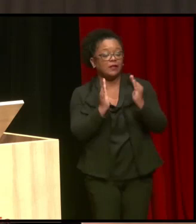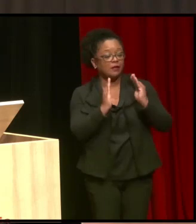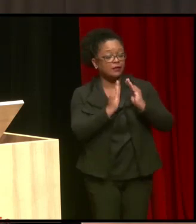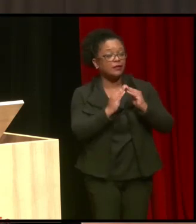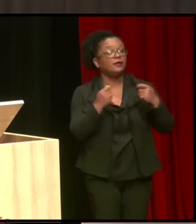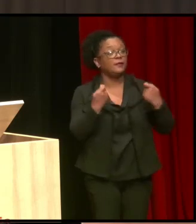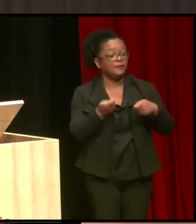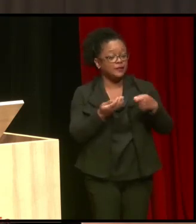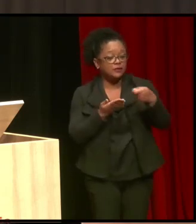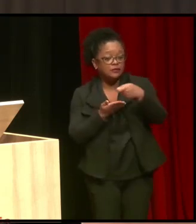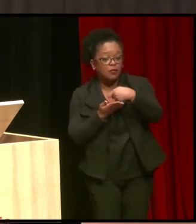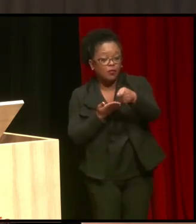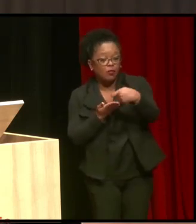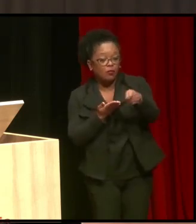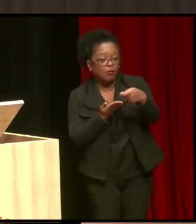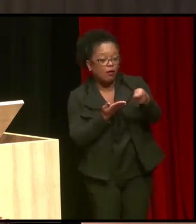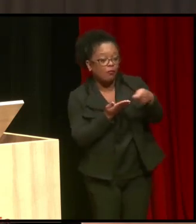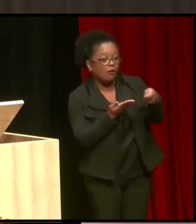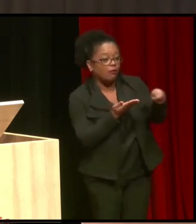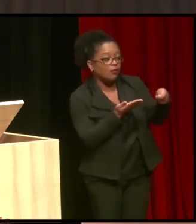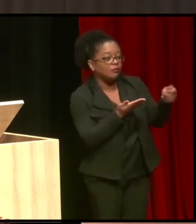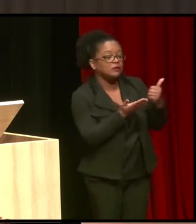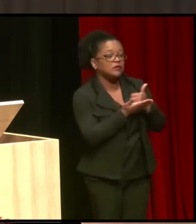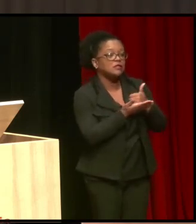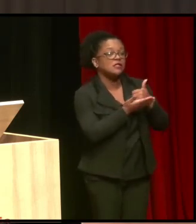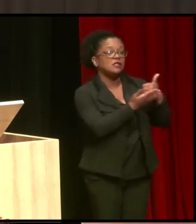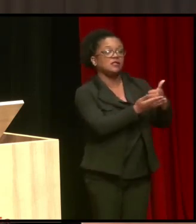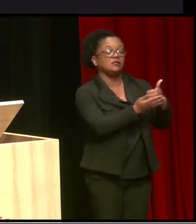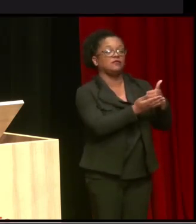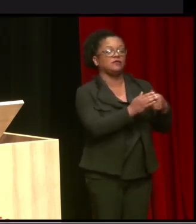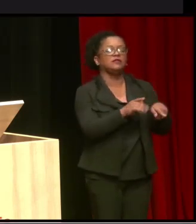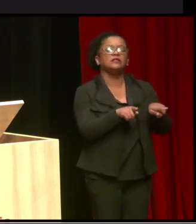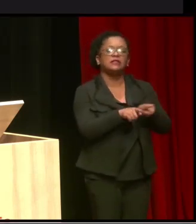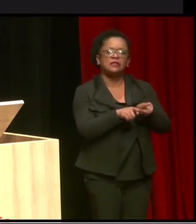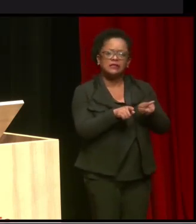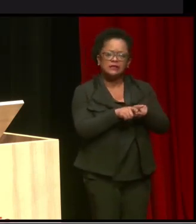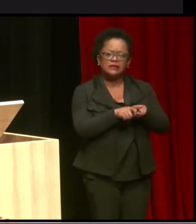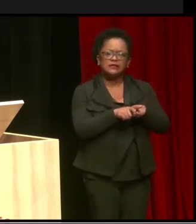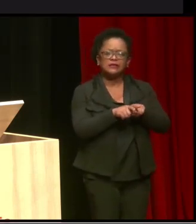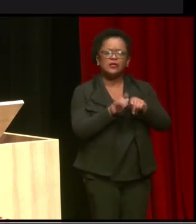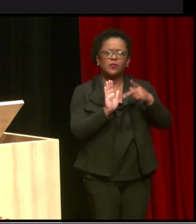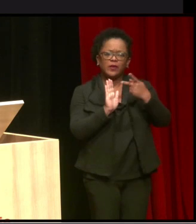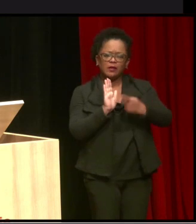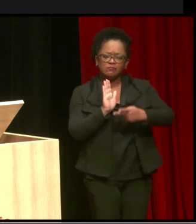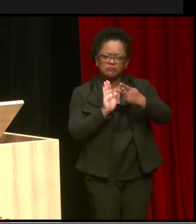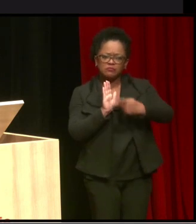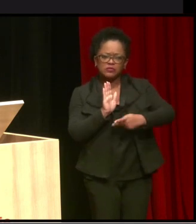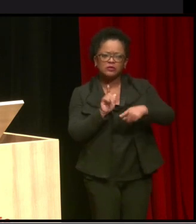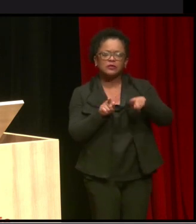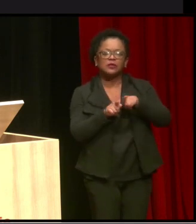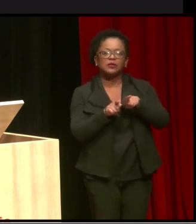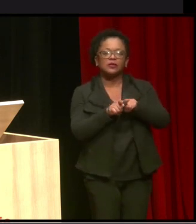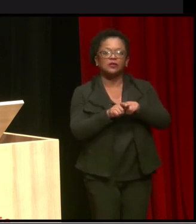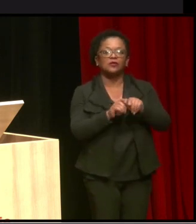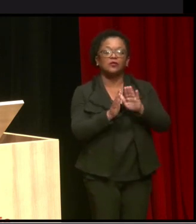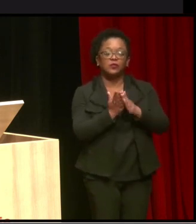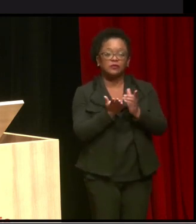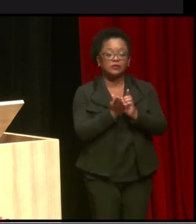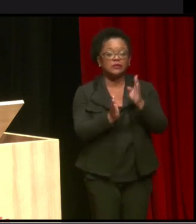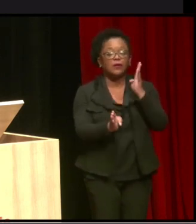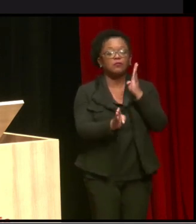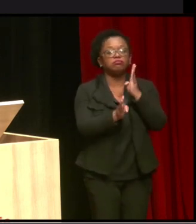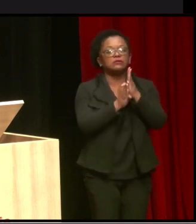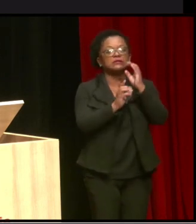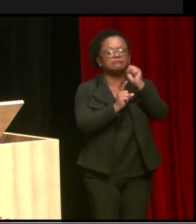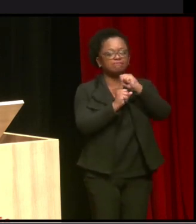que distribuir. Ela desenvolve programas bíblicos de impacto social. Até eu coloquei duas vezes, porque é